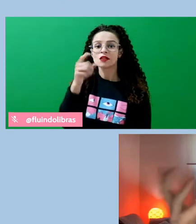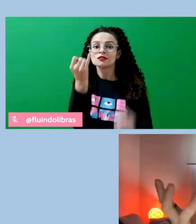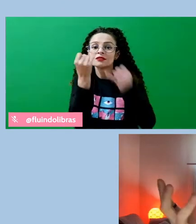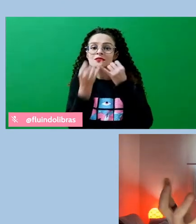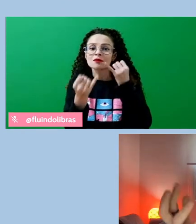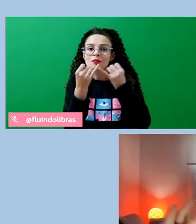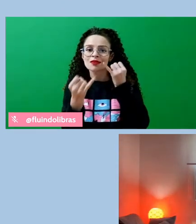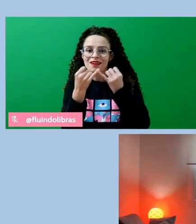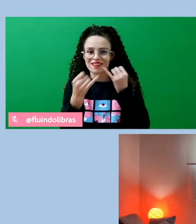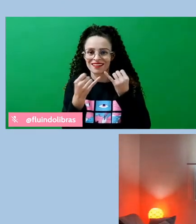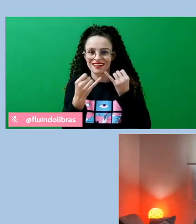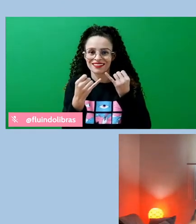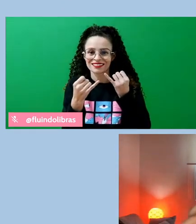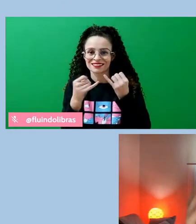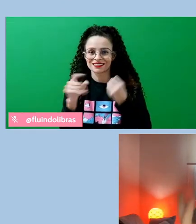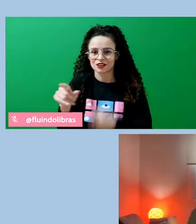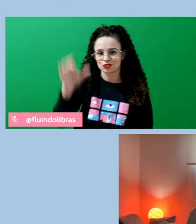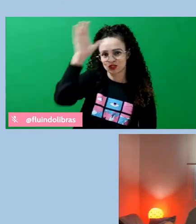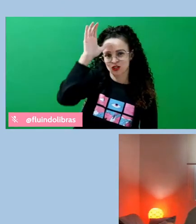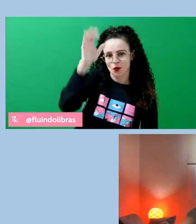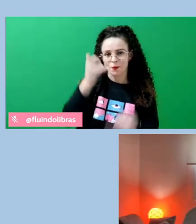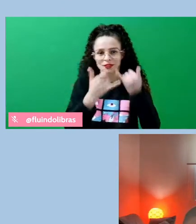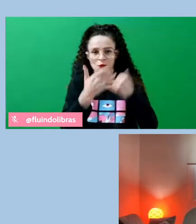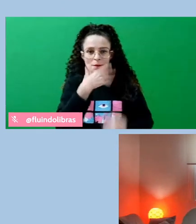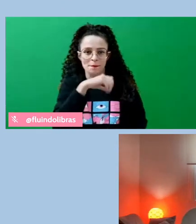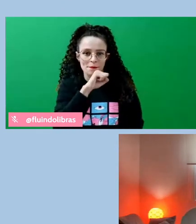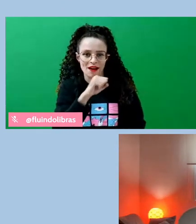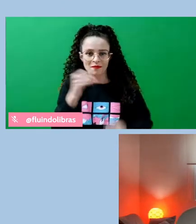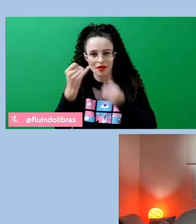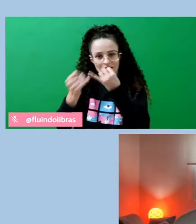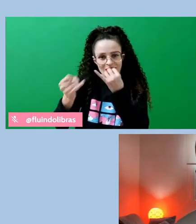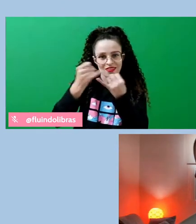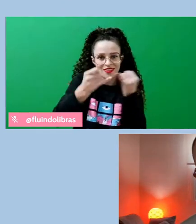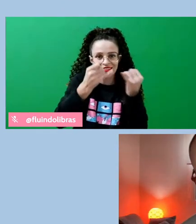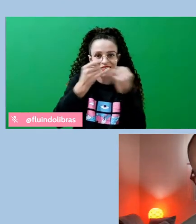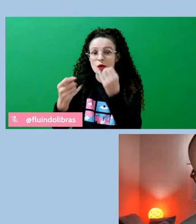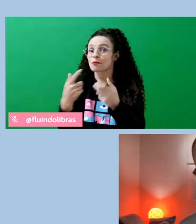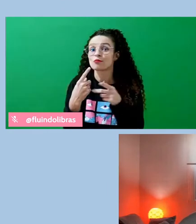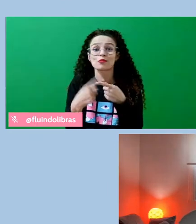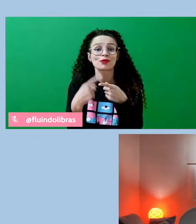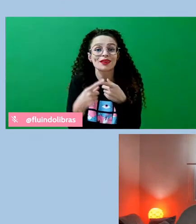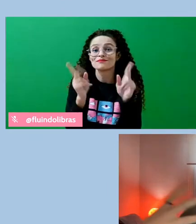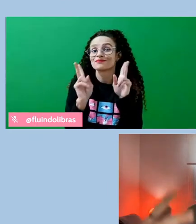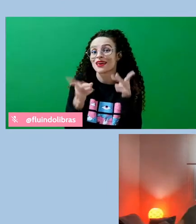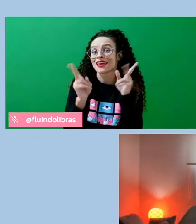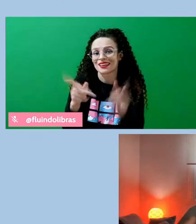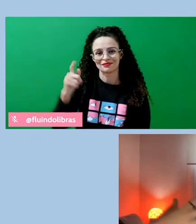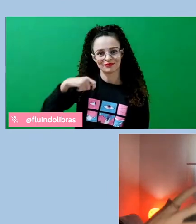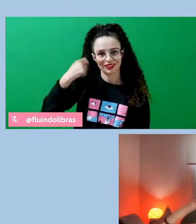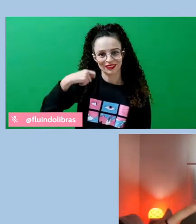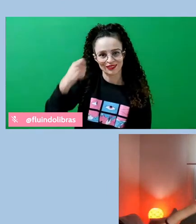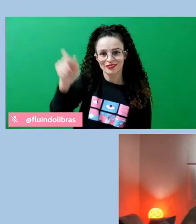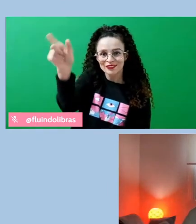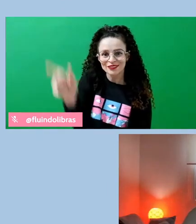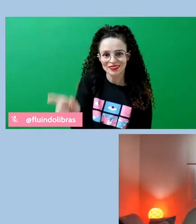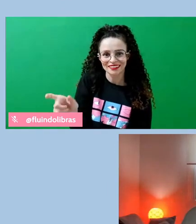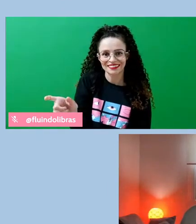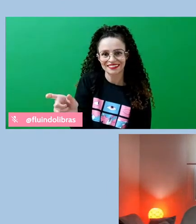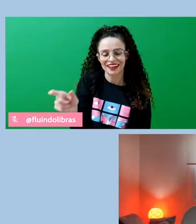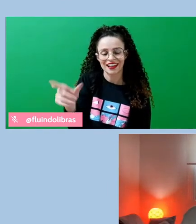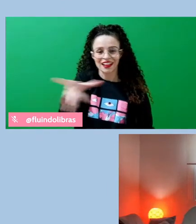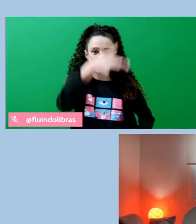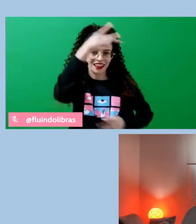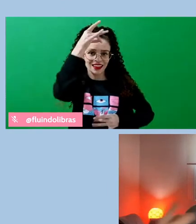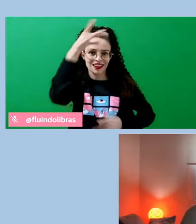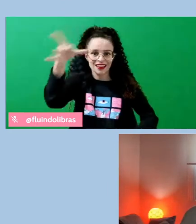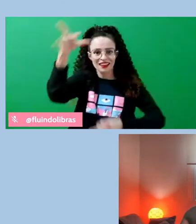que ele fala, o tio que é parecido com o pai, que é parecido com. É porque são os mesmos atores que fazem. Né? Os atores dobram papéis, os atores